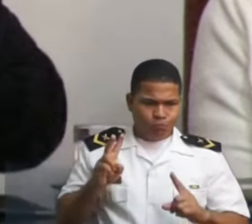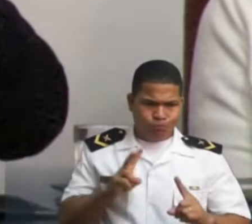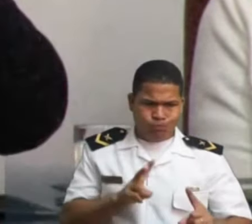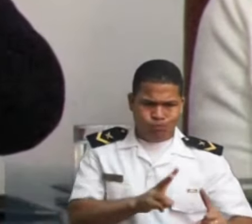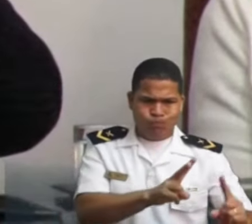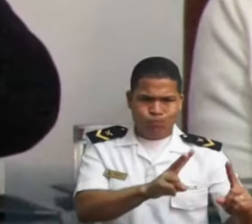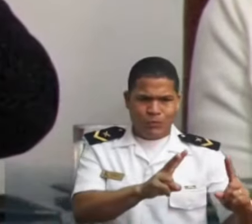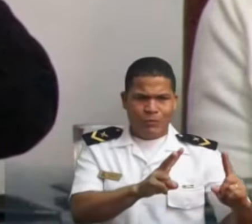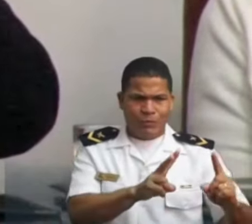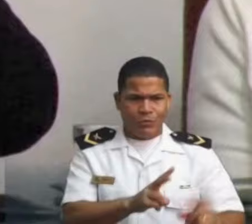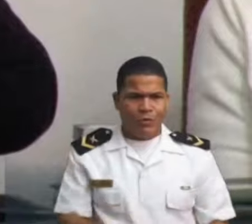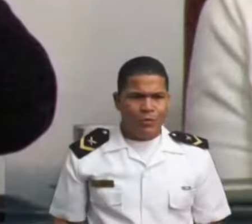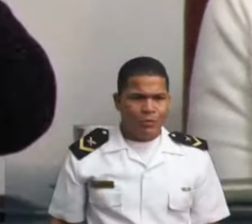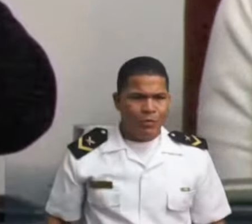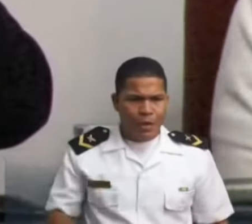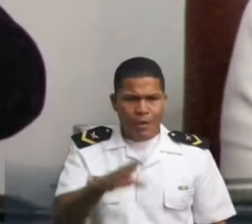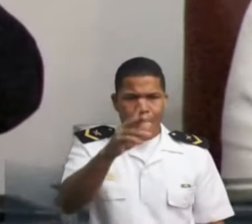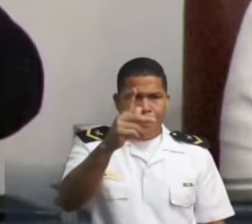Especial da Marinha.